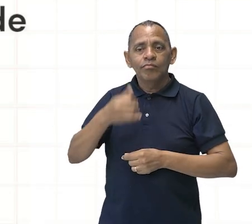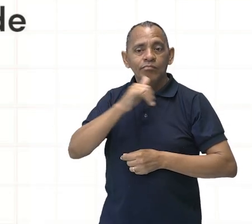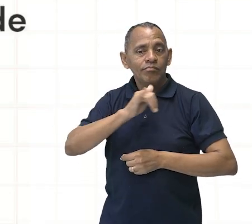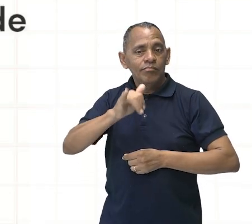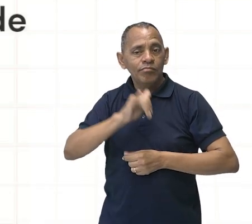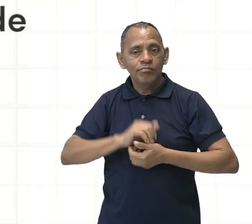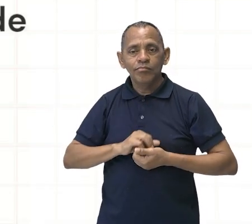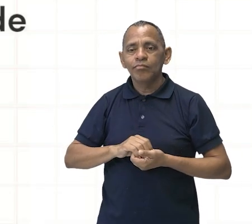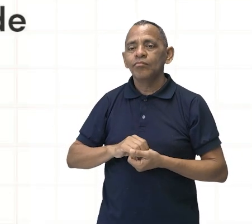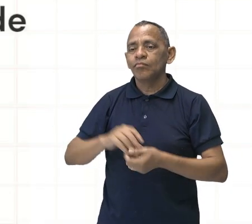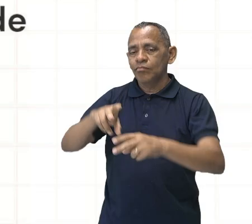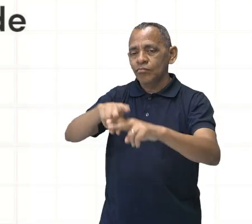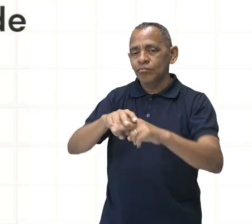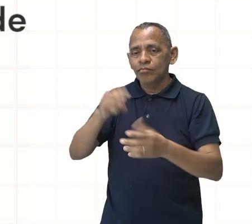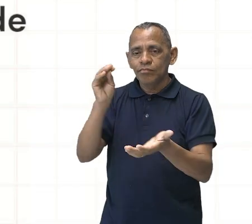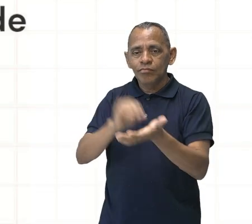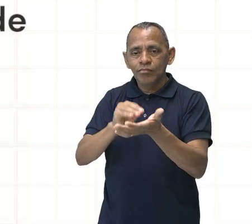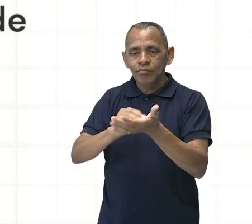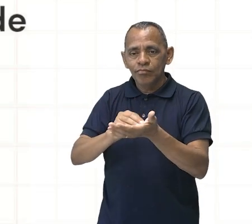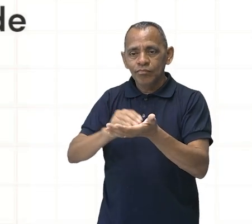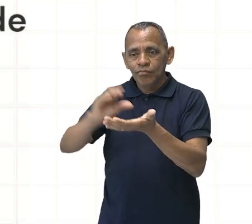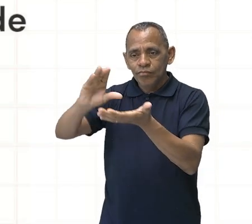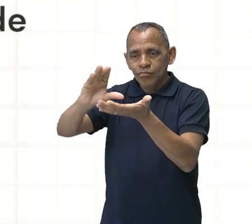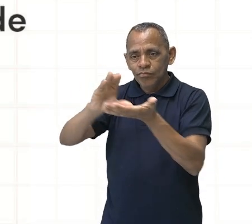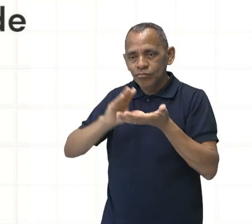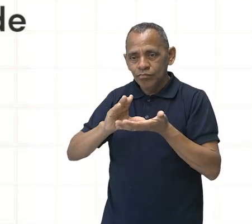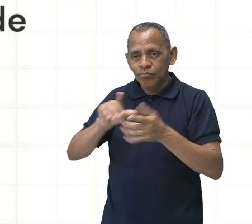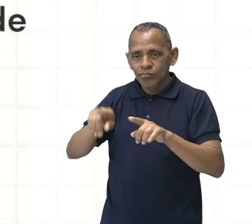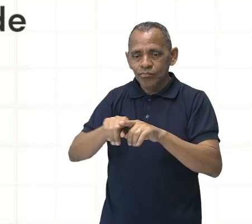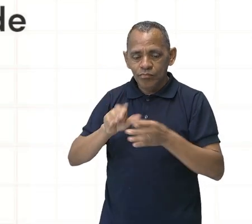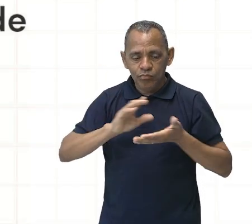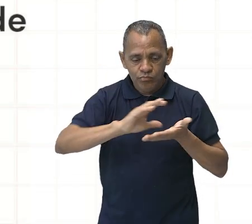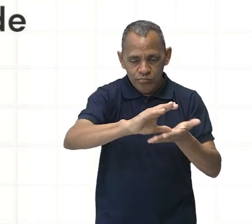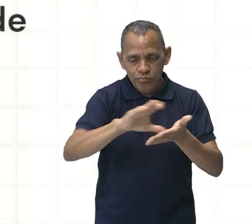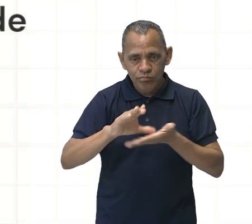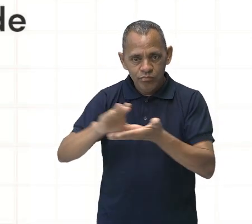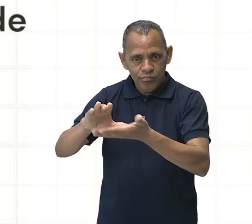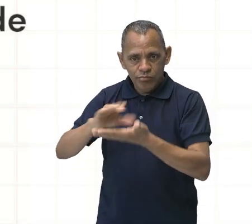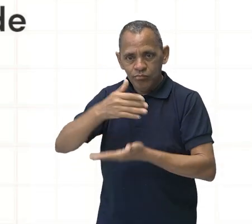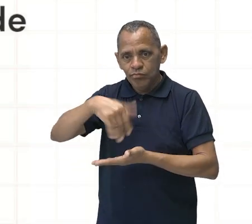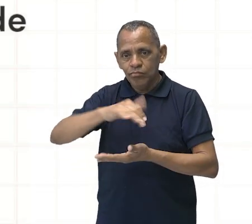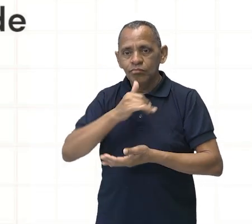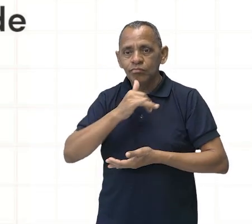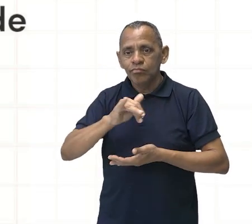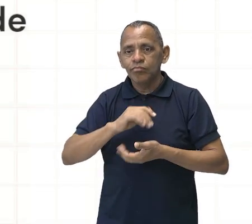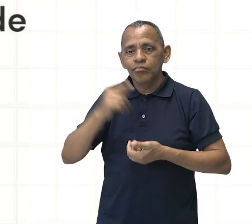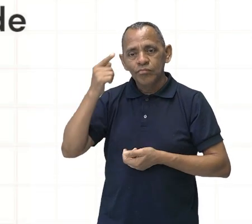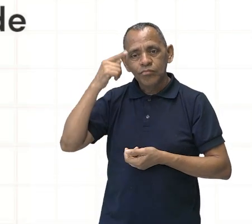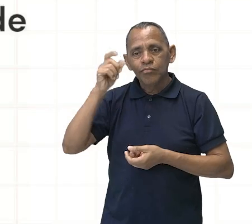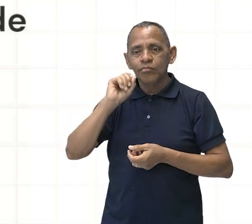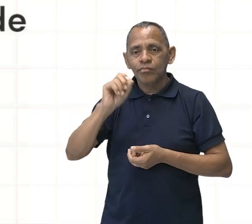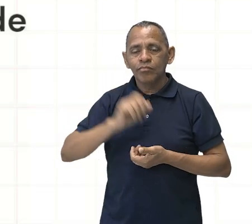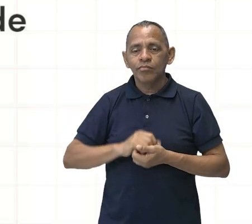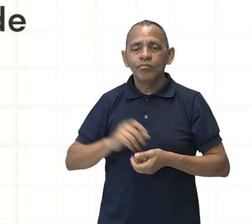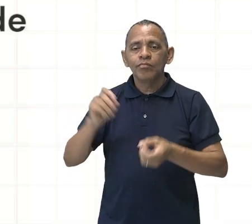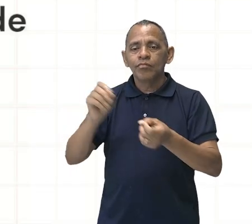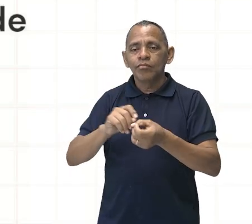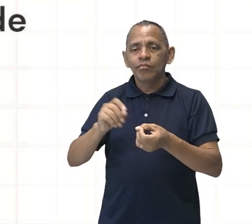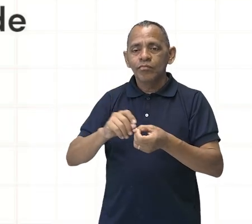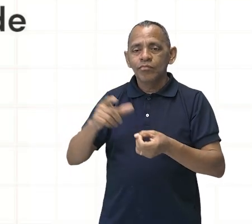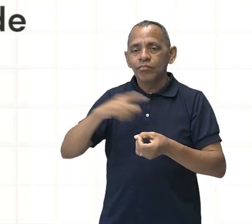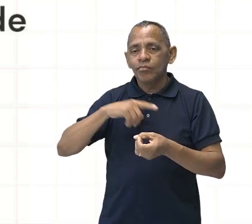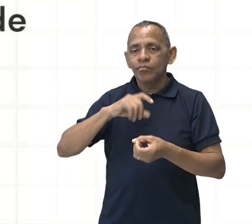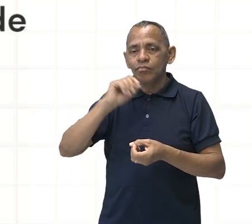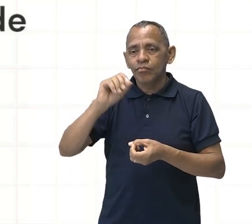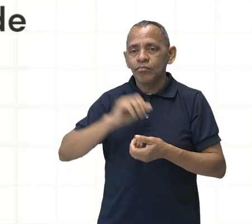de investimento no setor elétrico. Então, a ideia desses apagões era justamente fazer com que houvesse